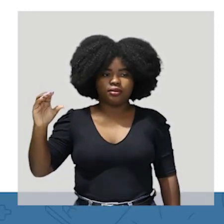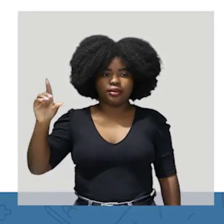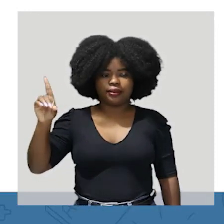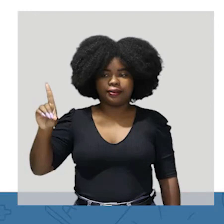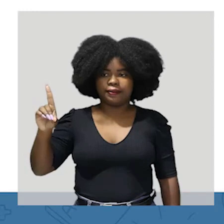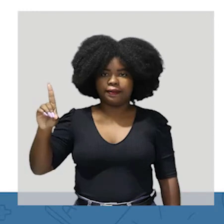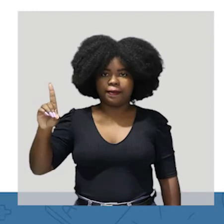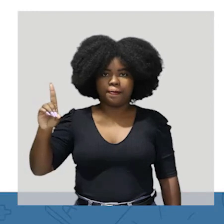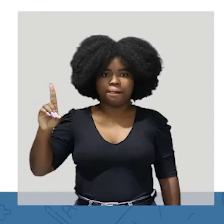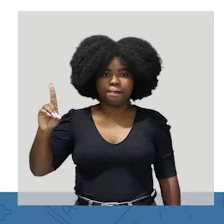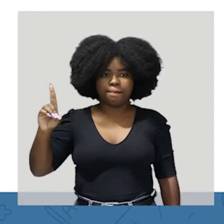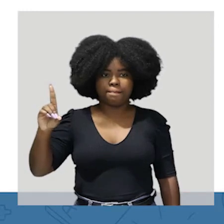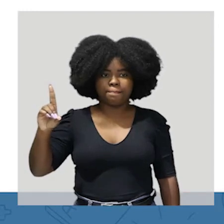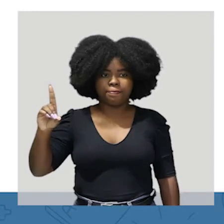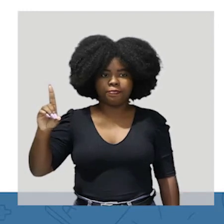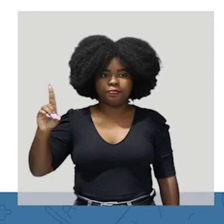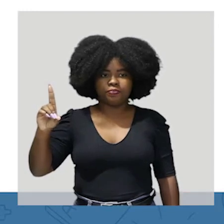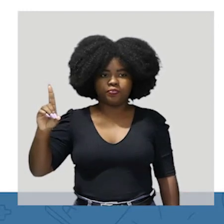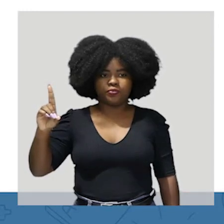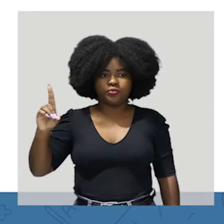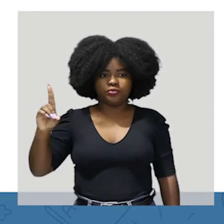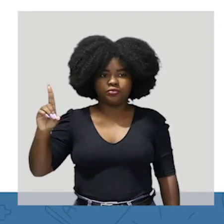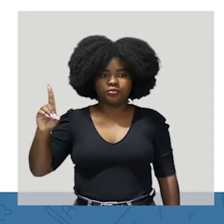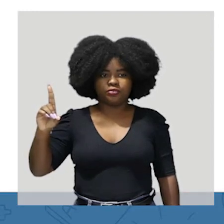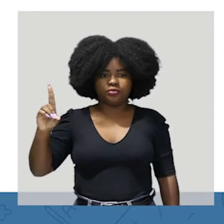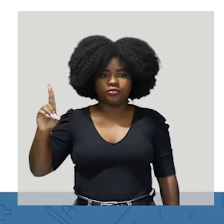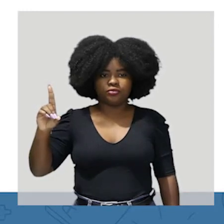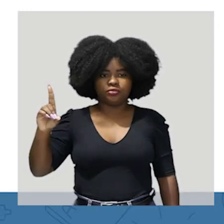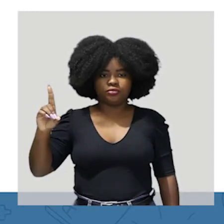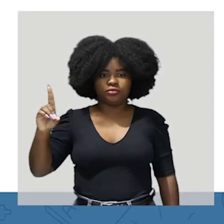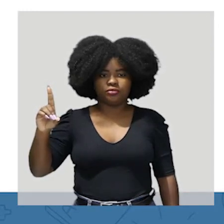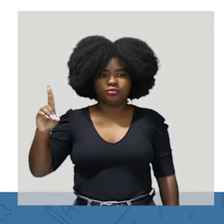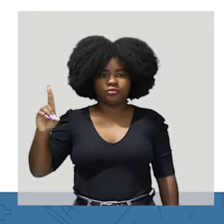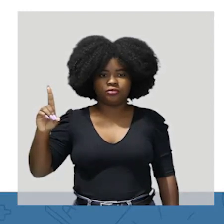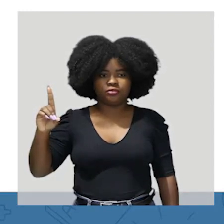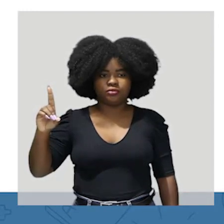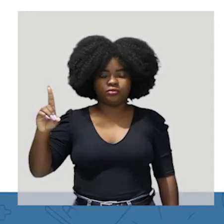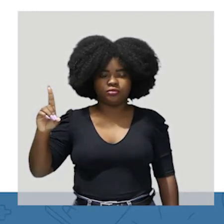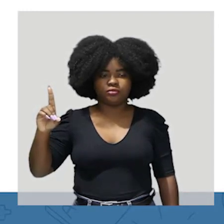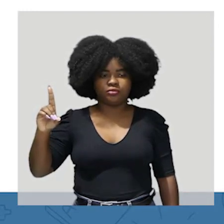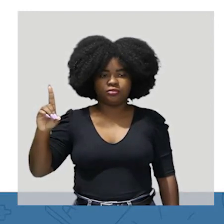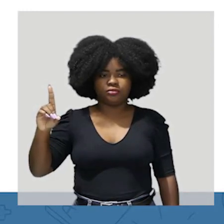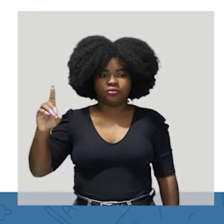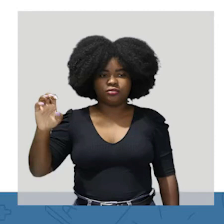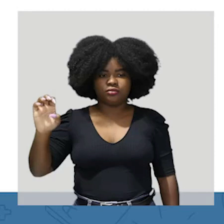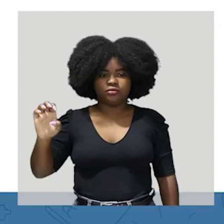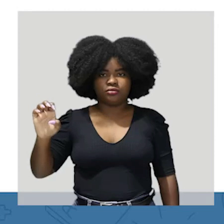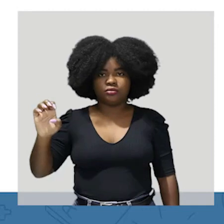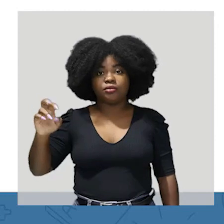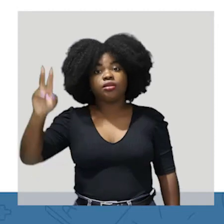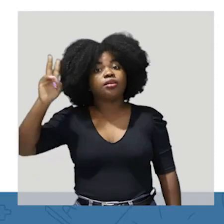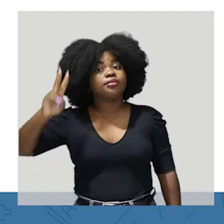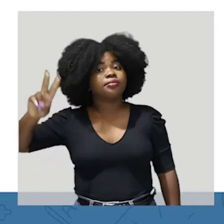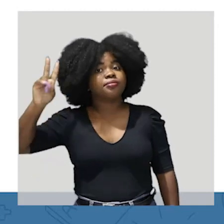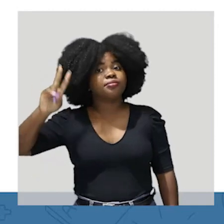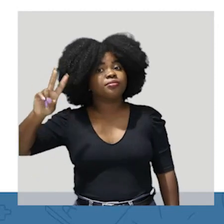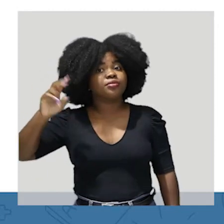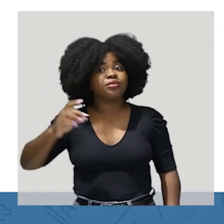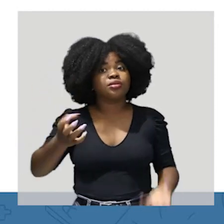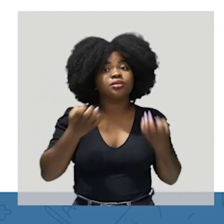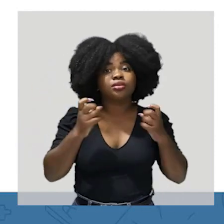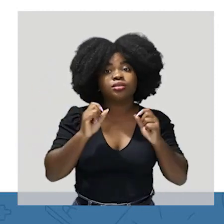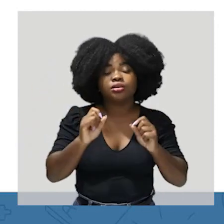uso de rimas na composição bom ou narrativa Auto reflexiva Lembrando que eu quero